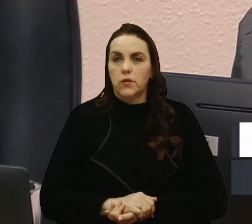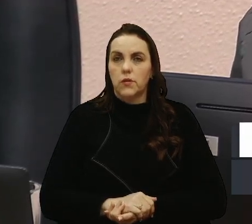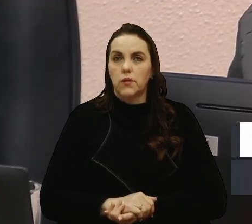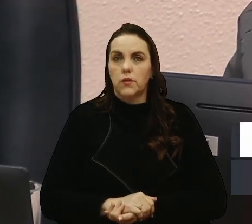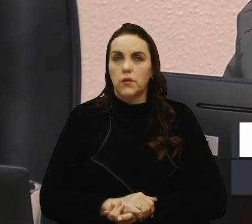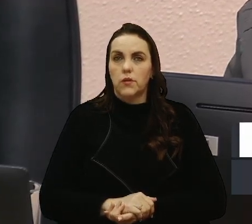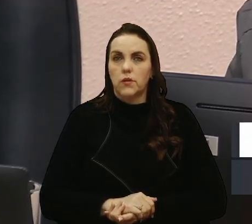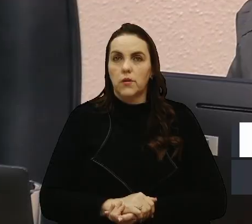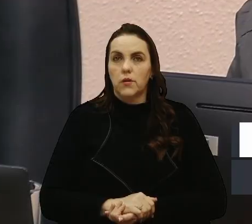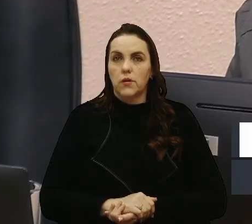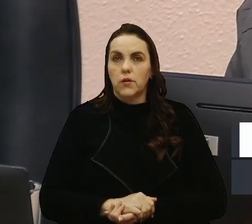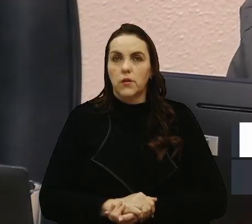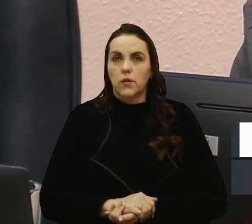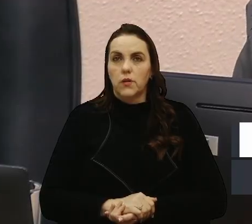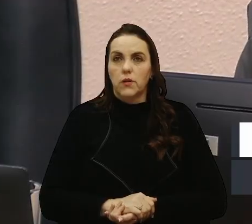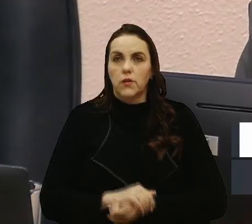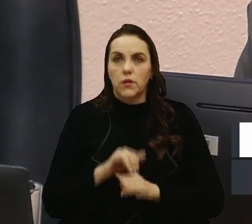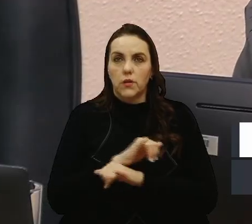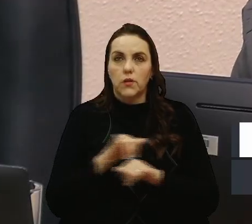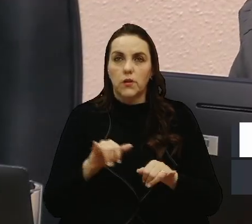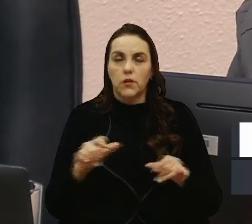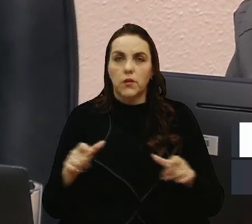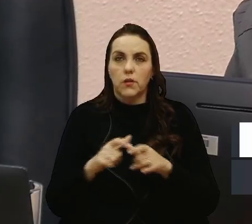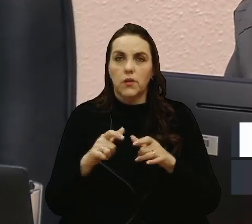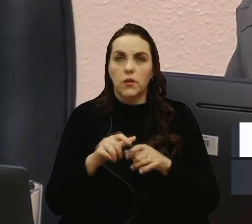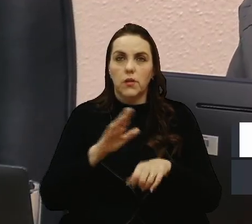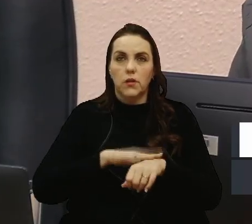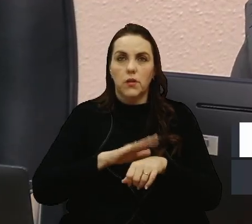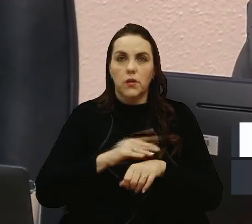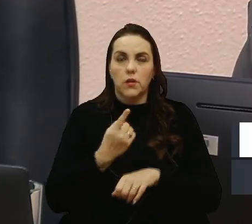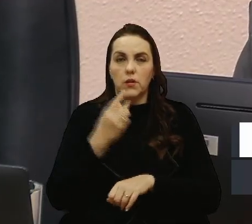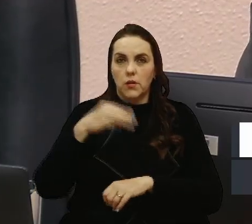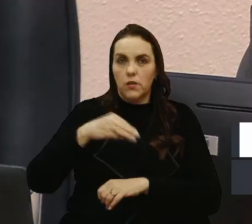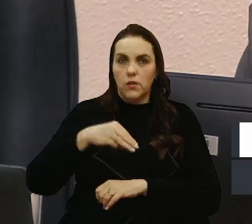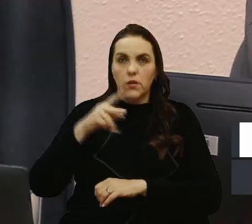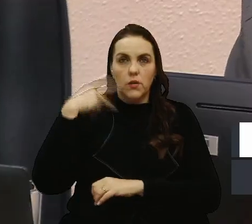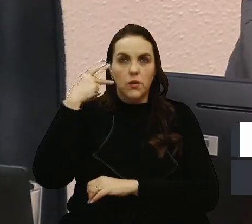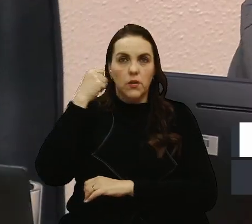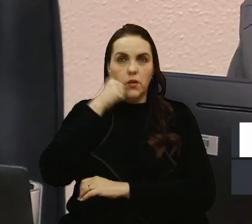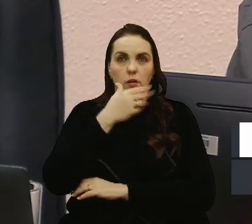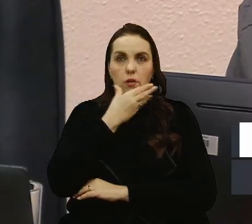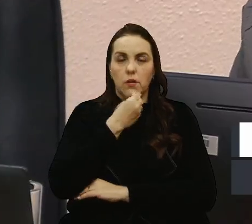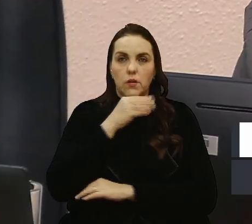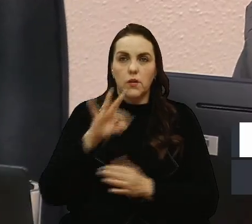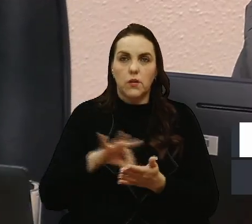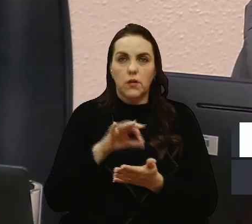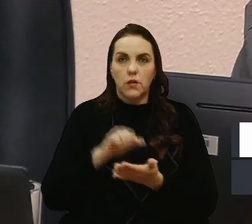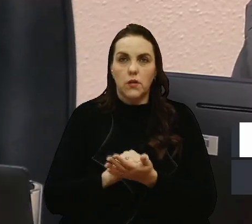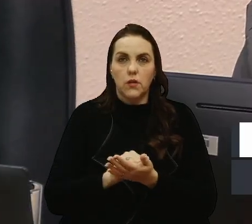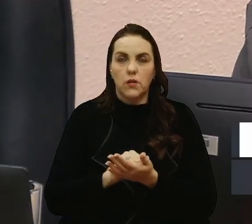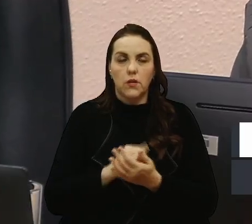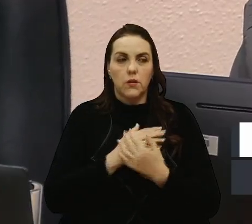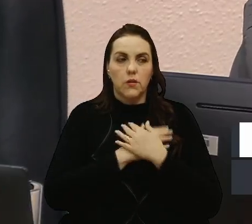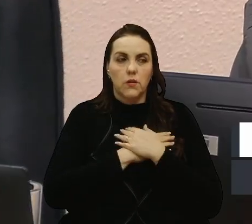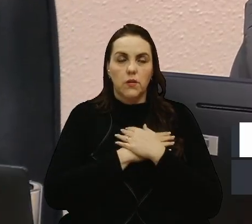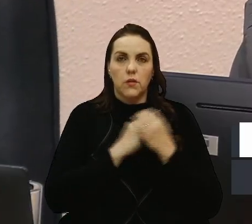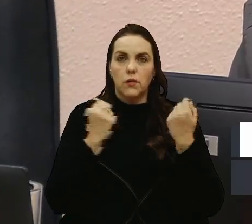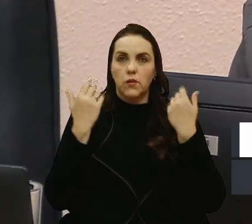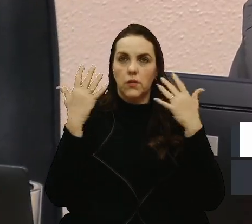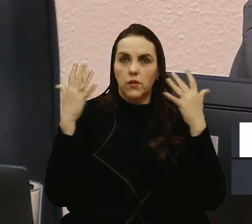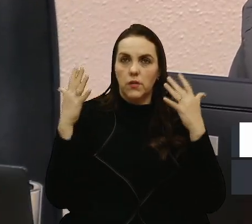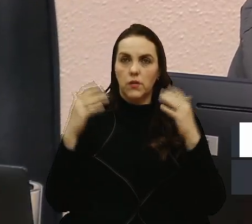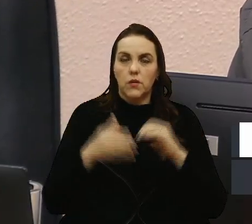Passemos ao espaço das pequenas comunicações pelo tempo de até 1 minuto por vereador ou vereador inscrito, para apresentação de votos de pesar, de louvor ou